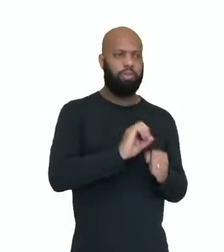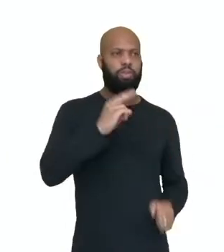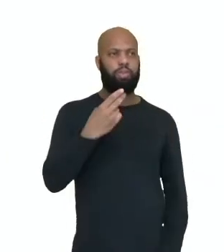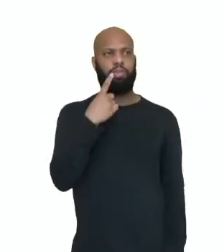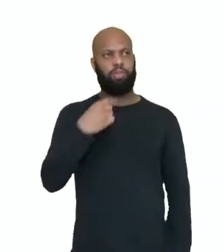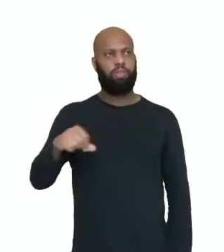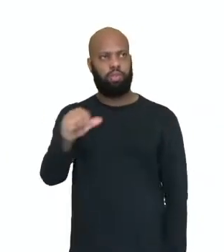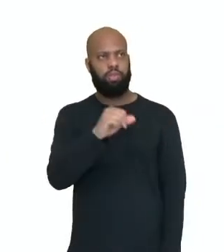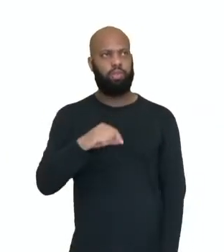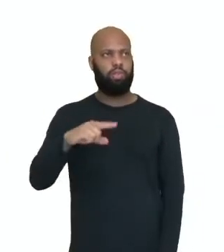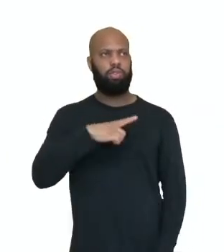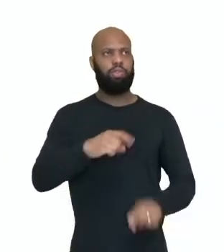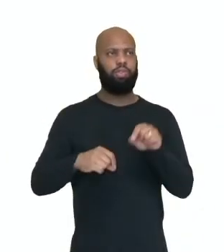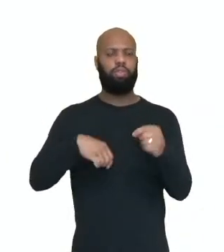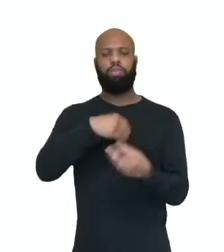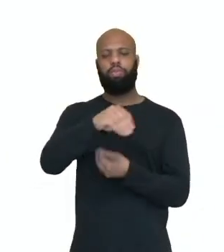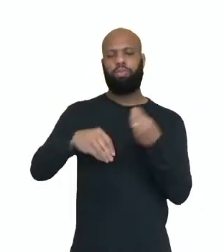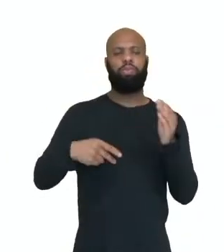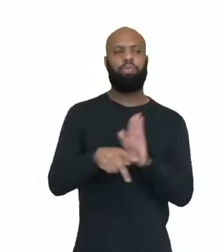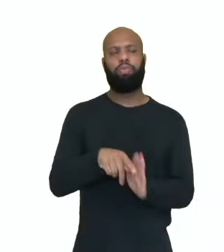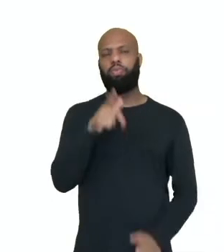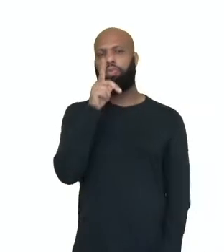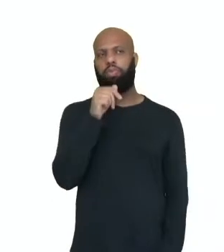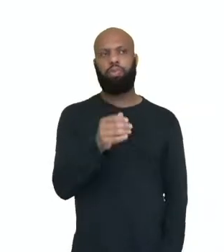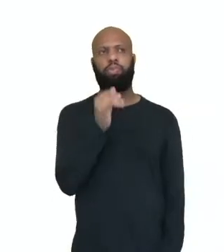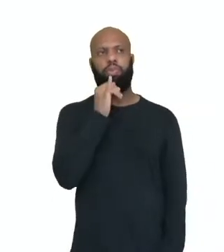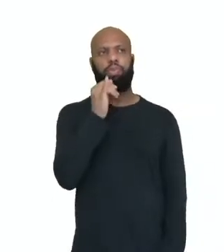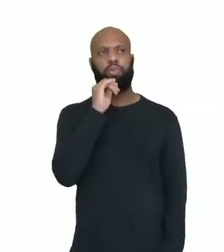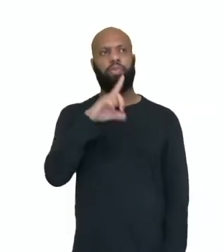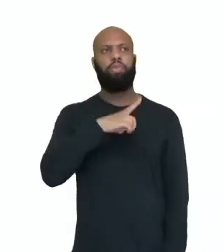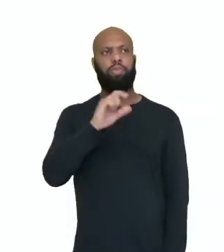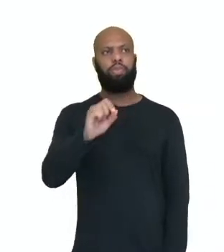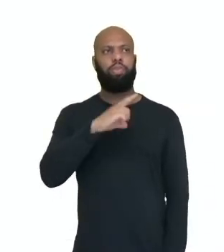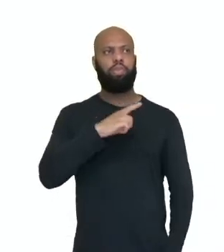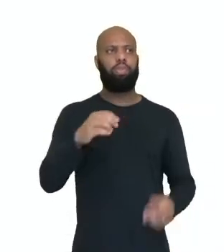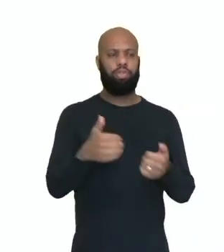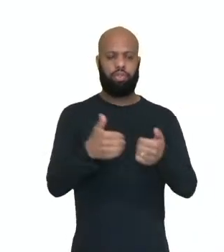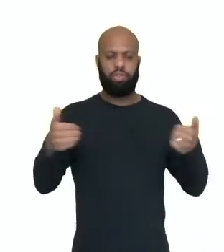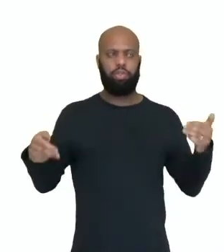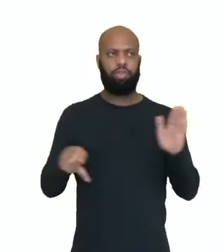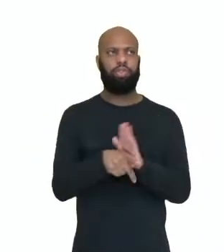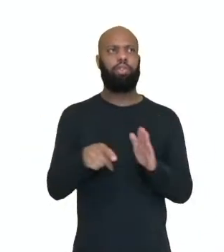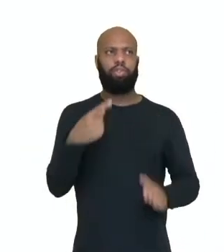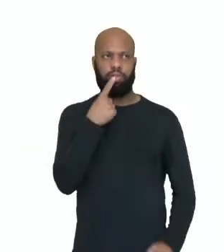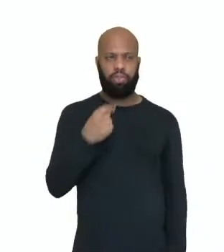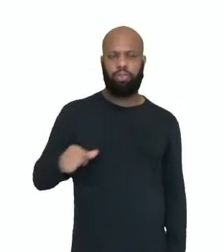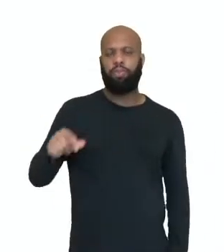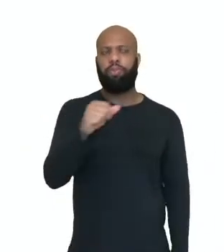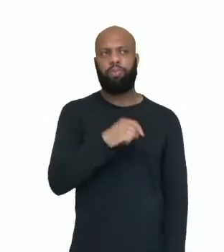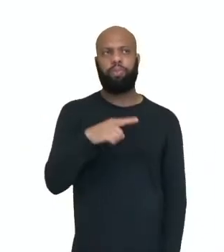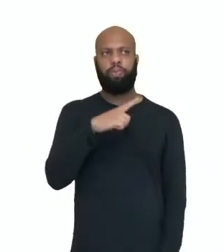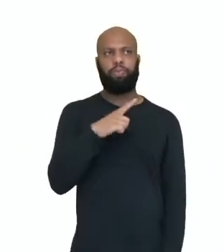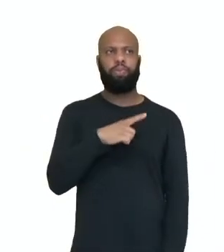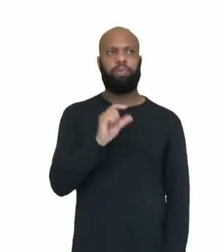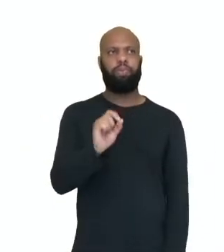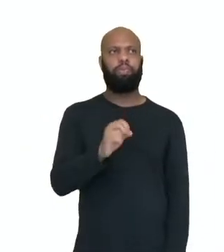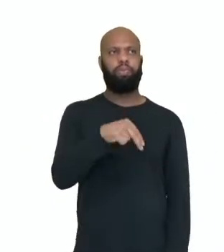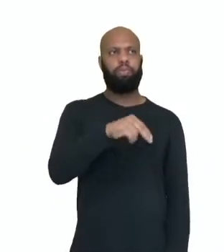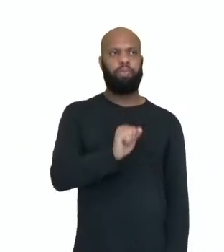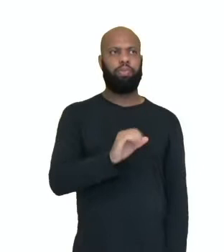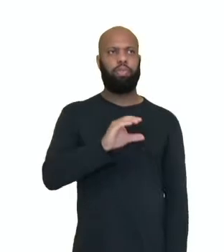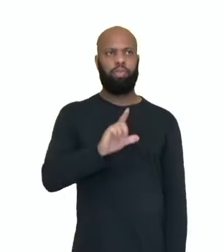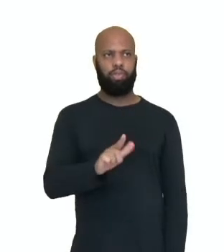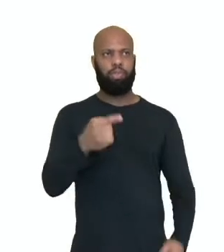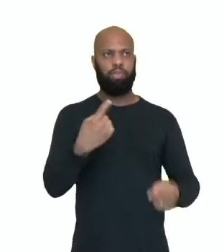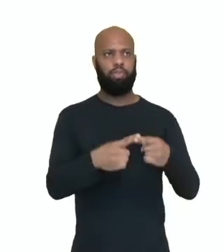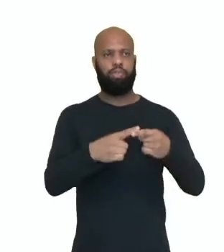que está lá solubilizado nessa água. Então, por exemplo, a gente tem a dissociação iônica de um sal, aqui o NaCl, que se